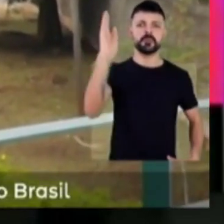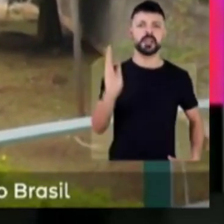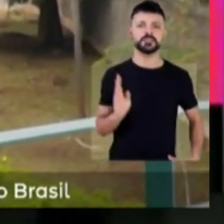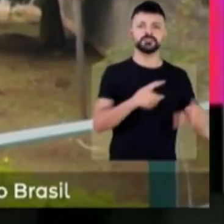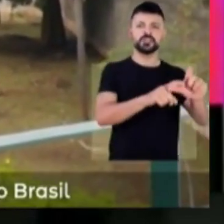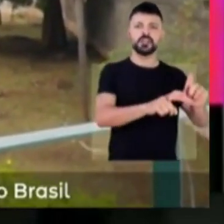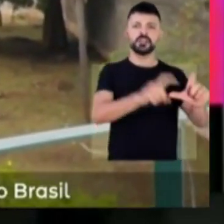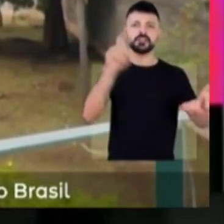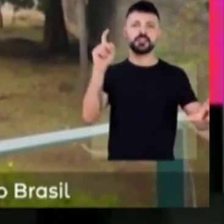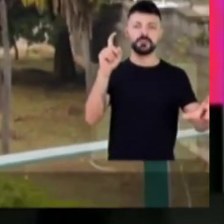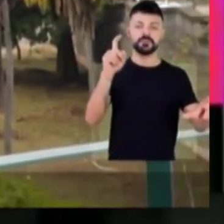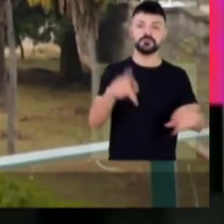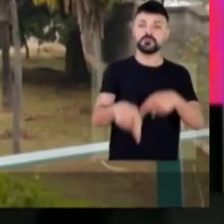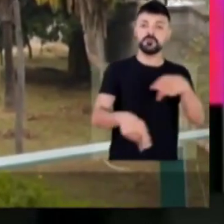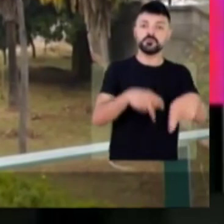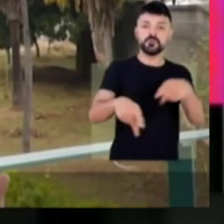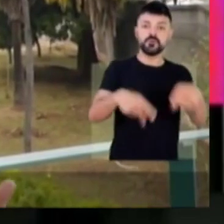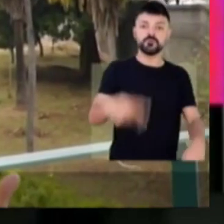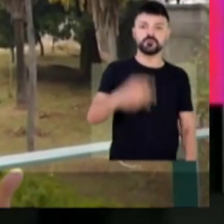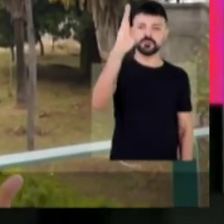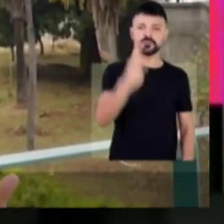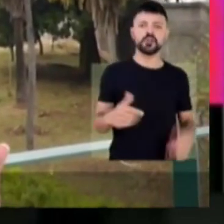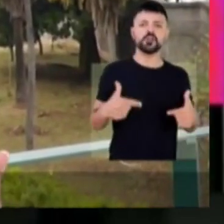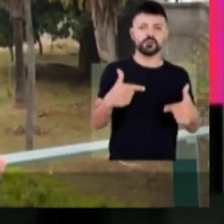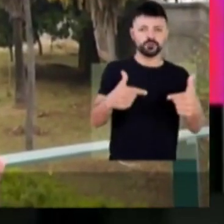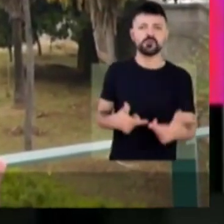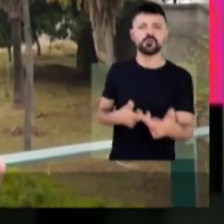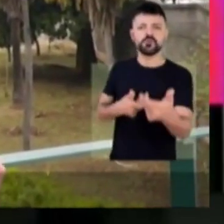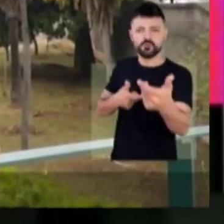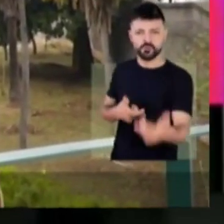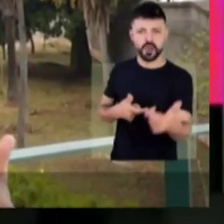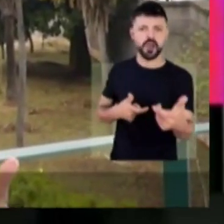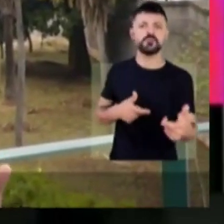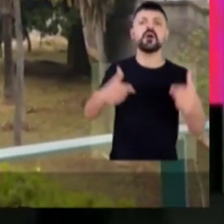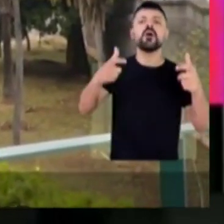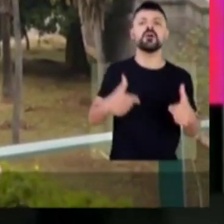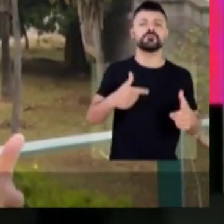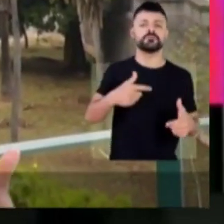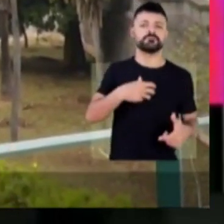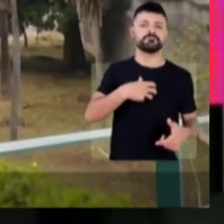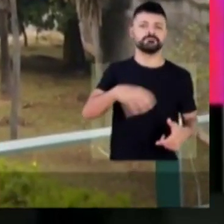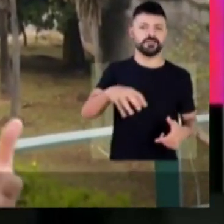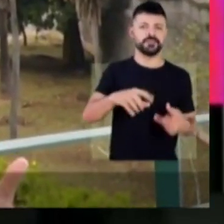a independência do Brasil. E ao povo brasileiro que lutou de armas na